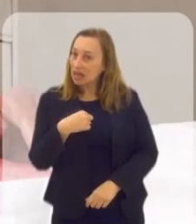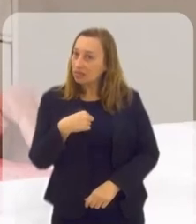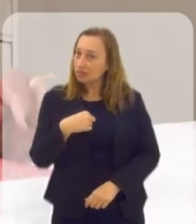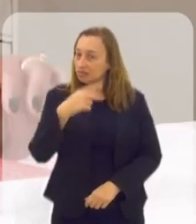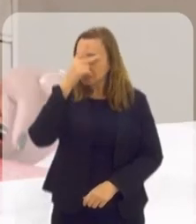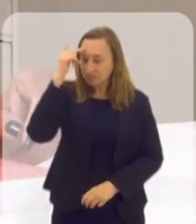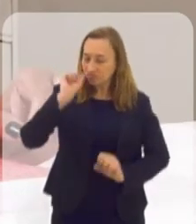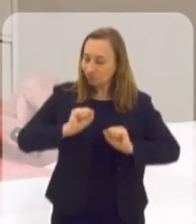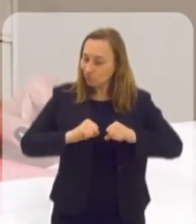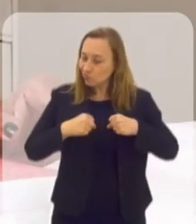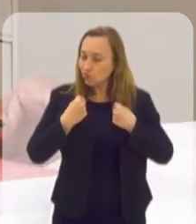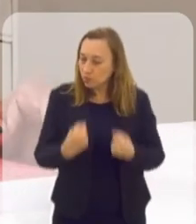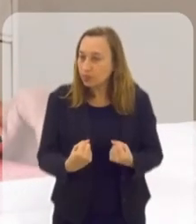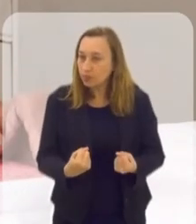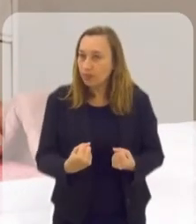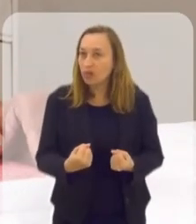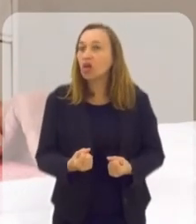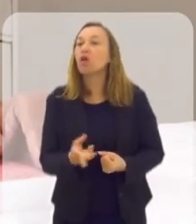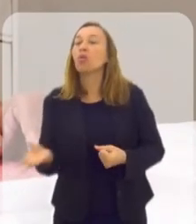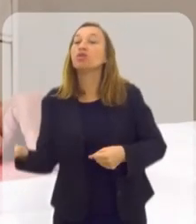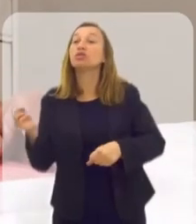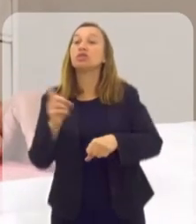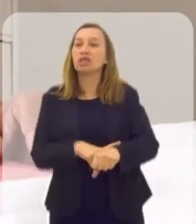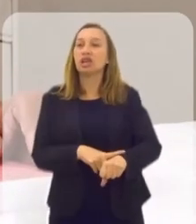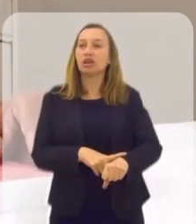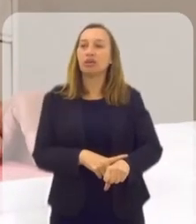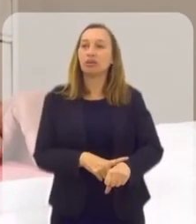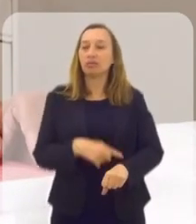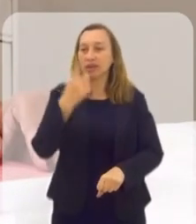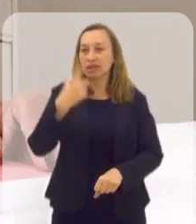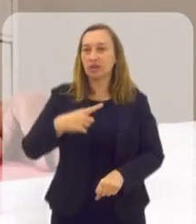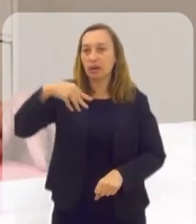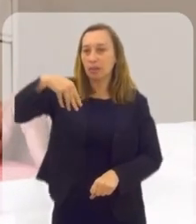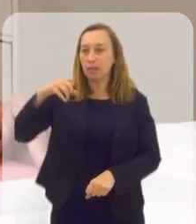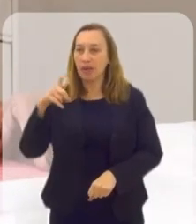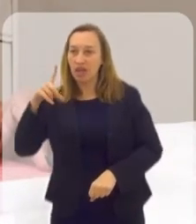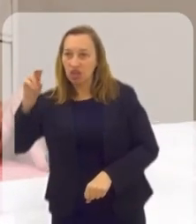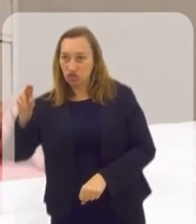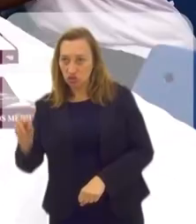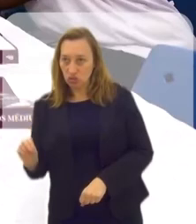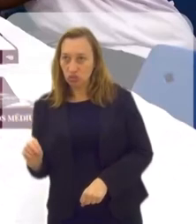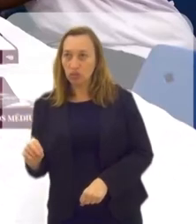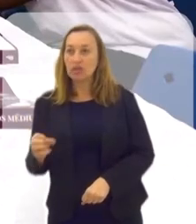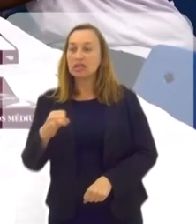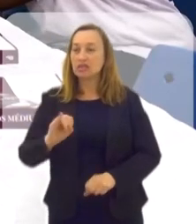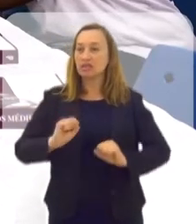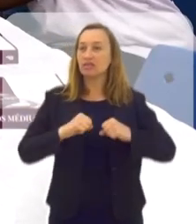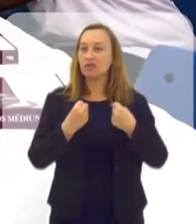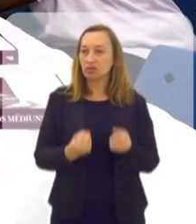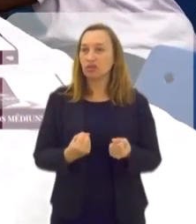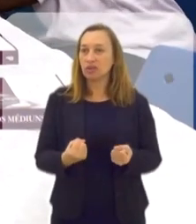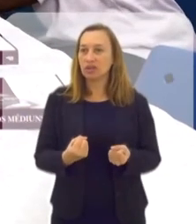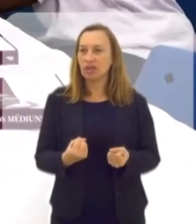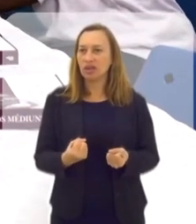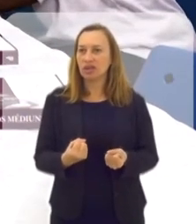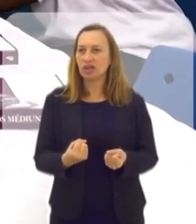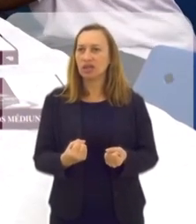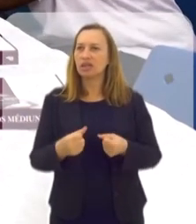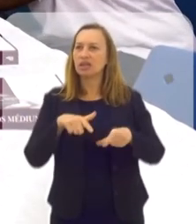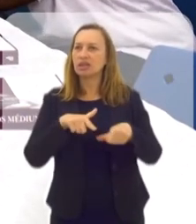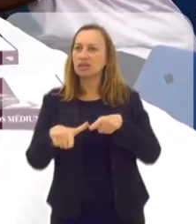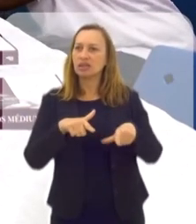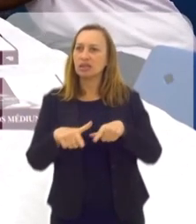eu for uma pessoa dedicada, quanto tempo eu levo para me tornar uma médium? Olha, se você for dedicada para